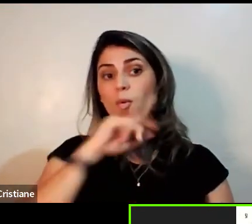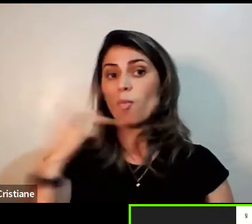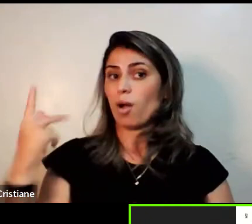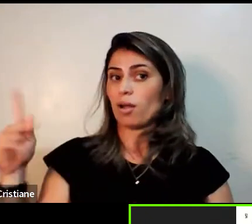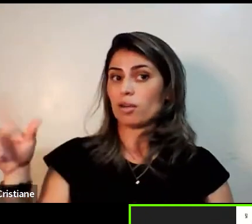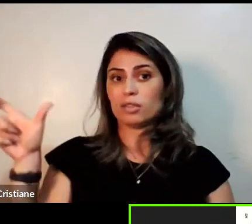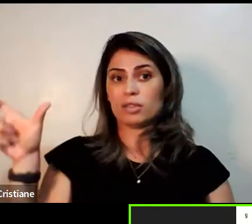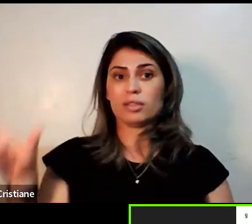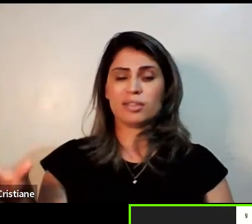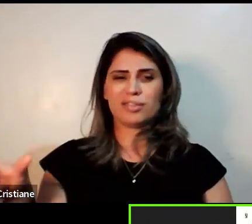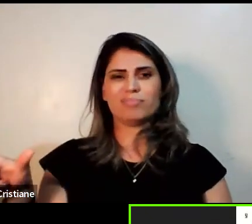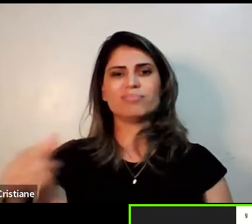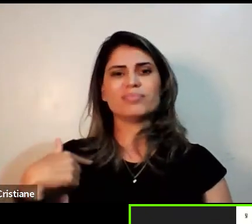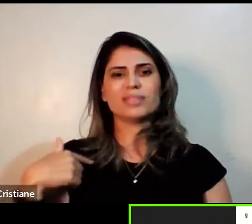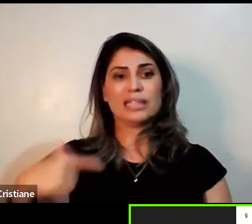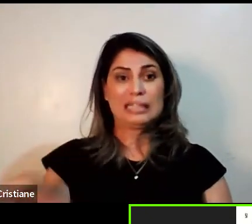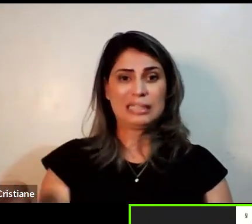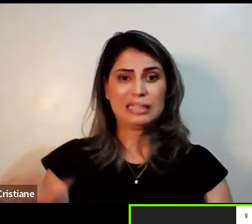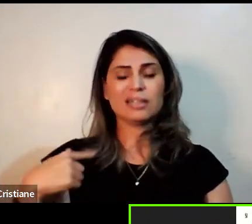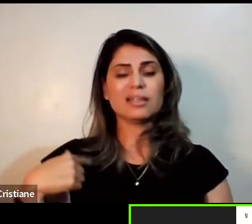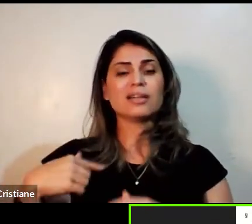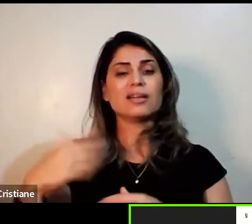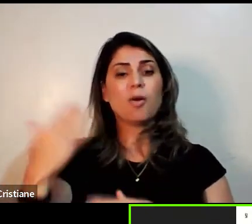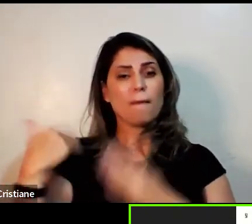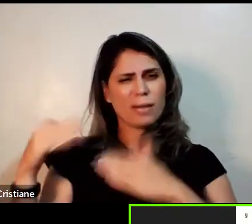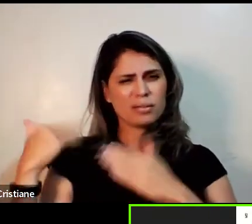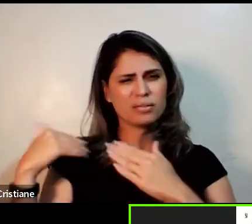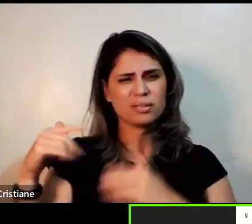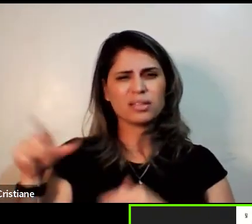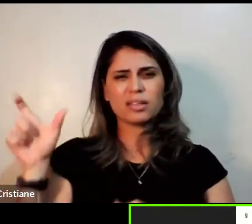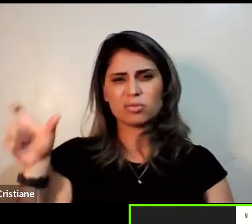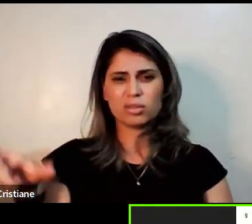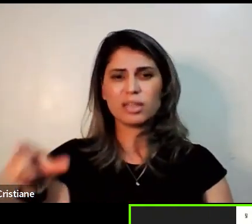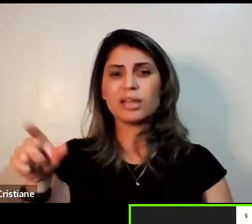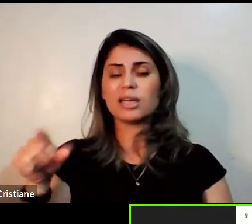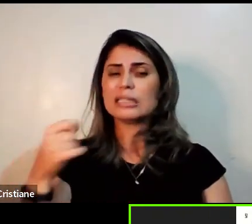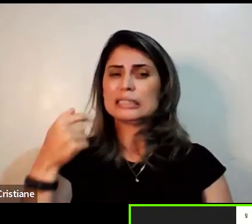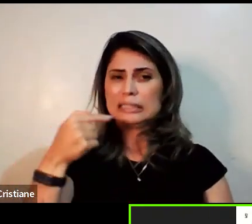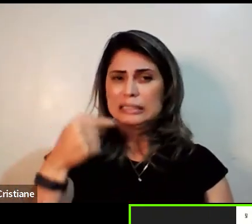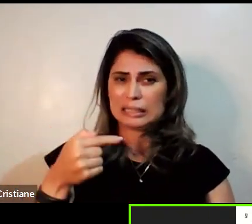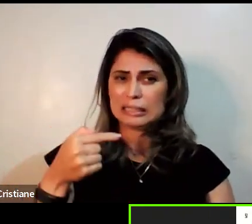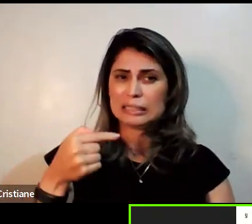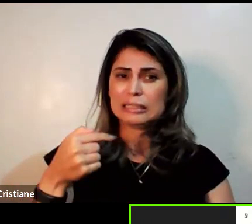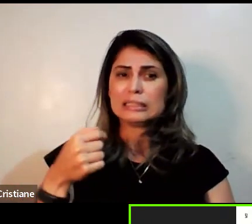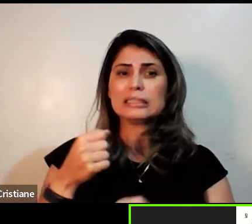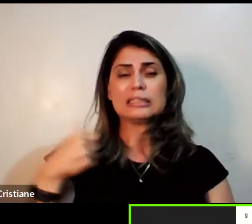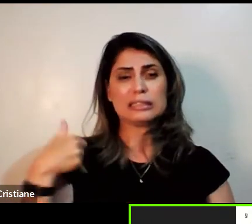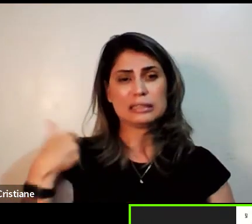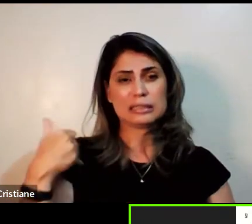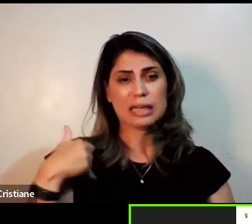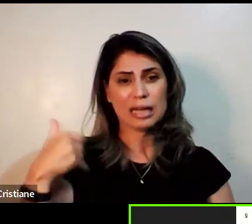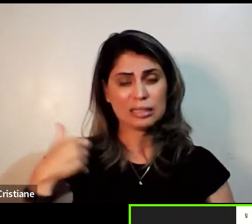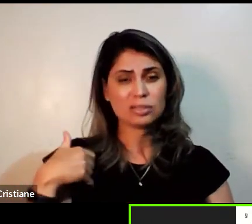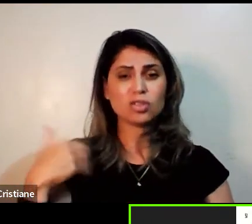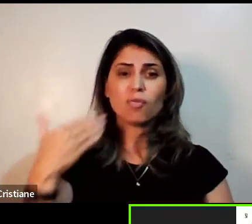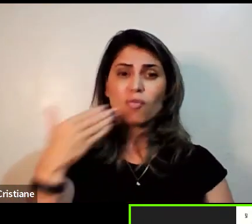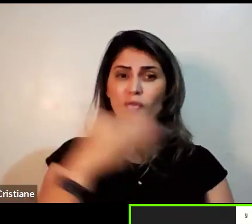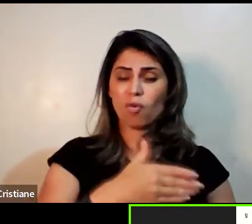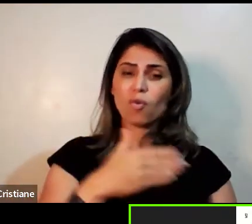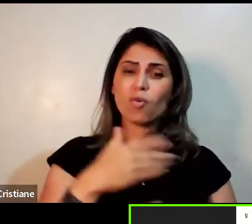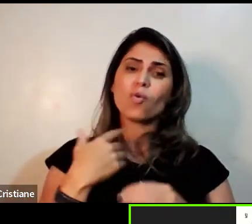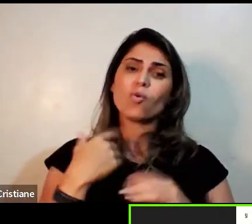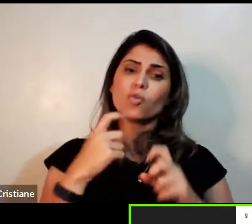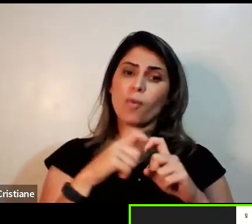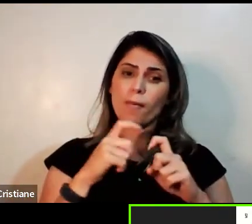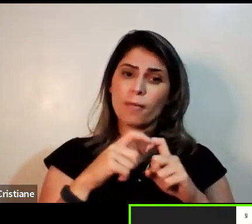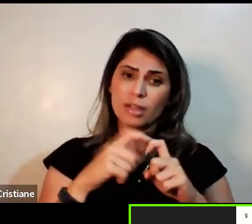sem força. E aí, com 7 anos, meu avô saiu do interior com ele para procurar diagnóstico. Ele teve um